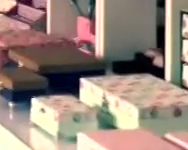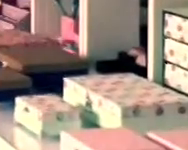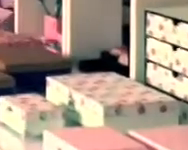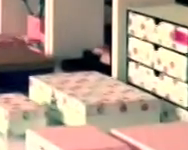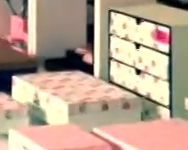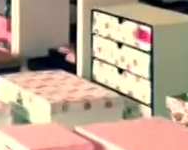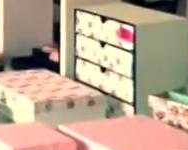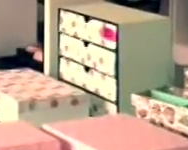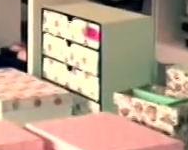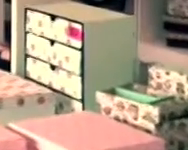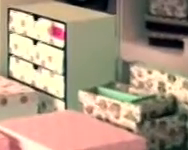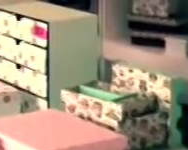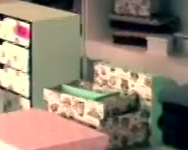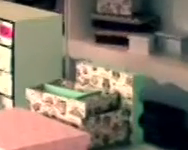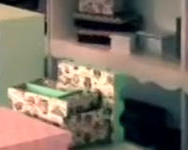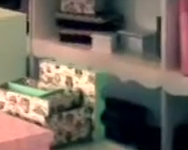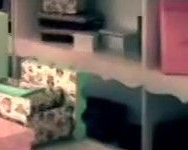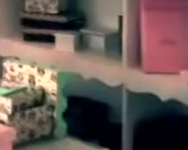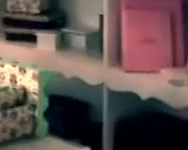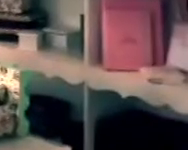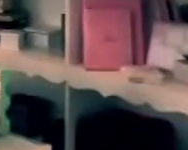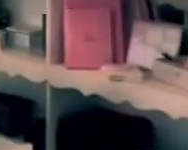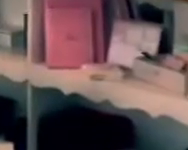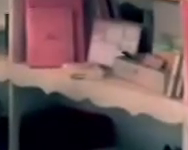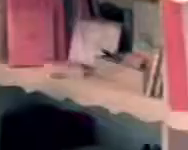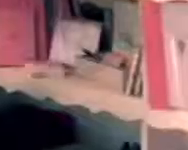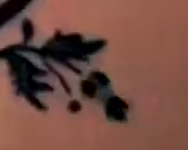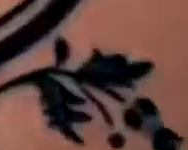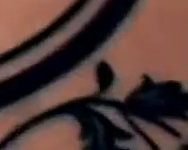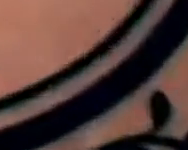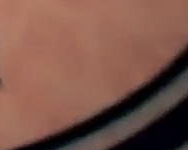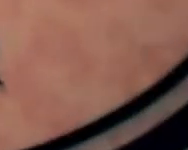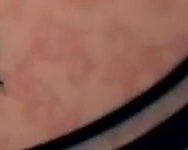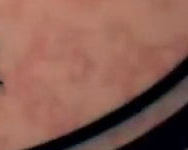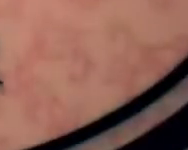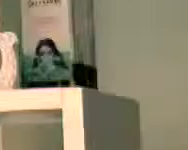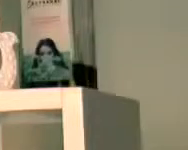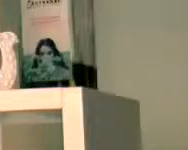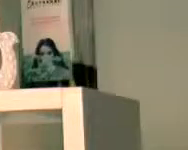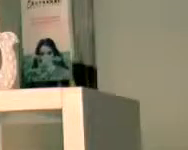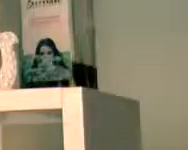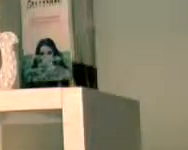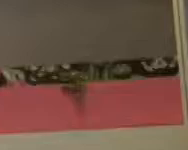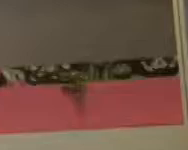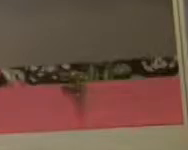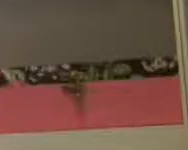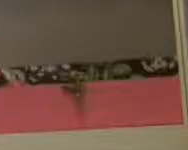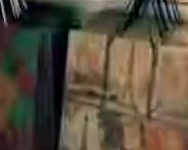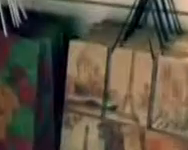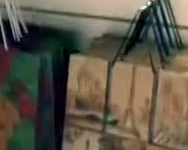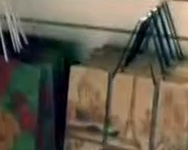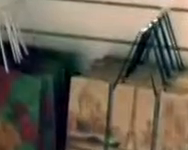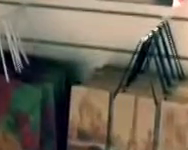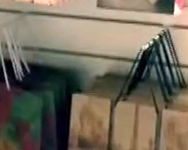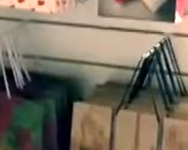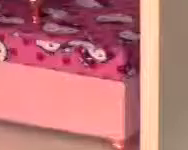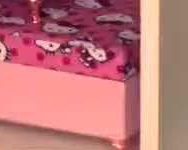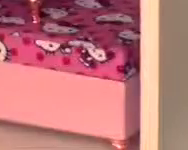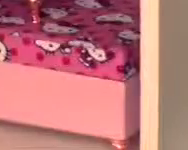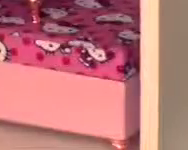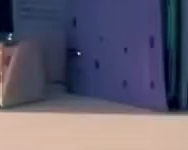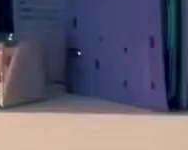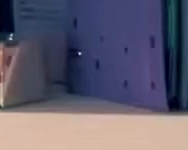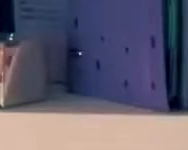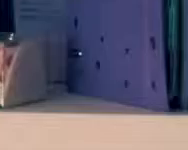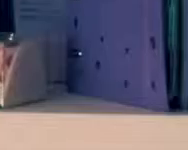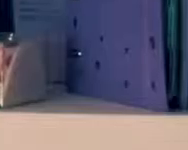Pensou em presentear aquela pessoa especial? Então, pensou em Dual Presentes. Tudo em lembranças, presentes, papelaria, caixas